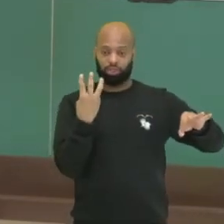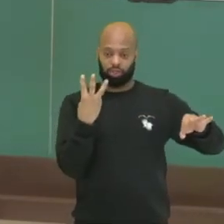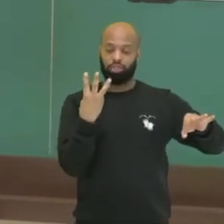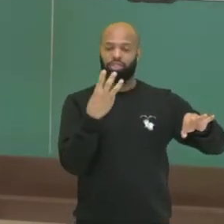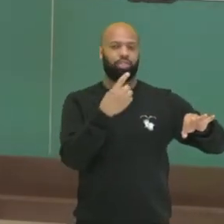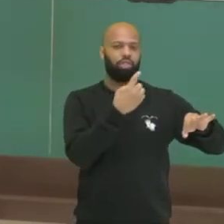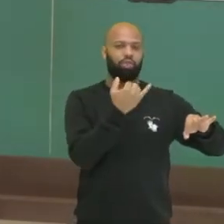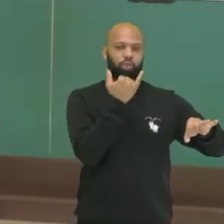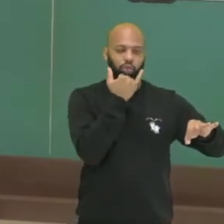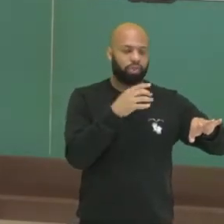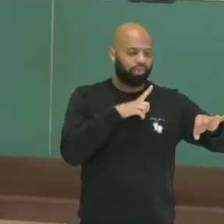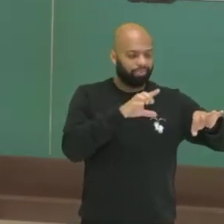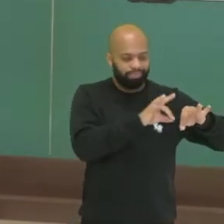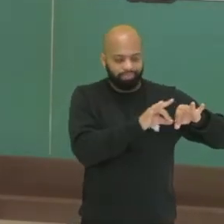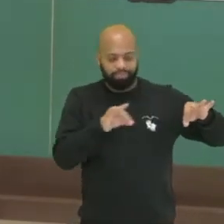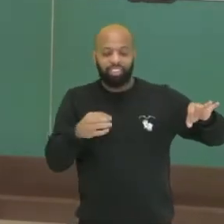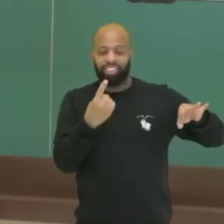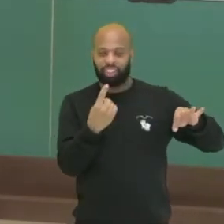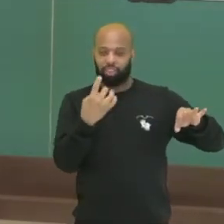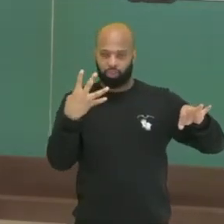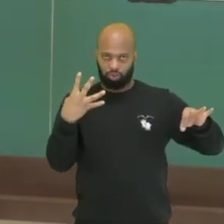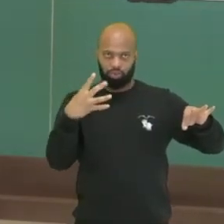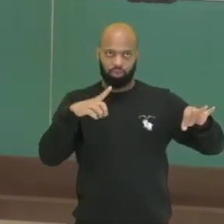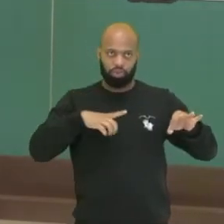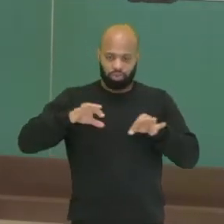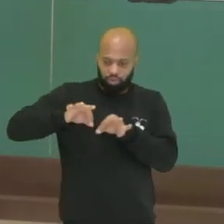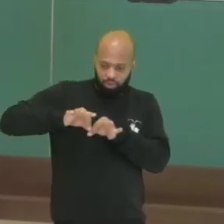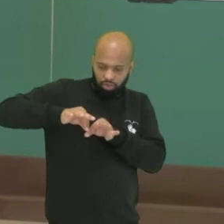e 1,5 a 2 de